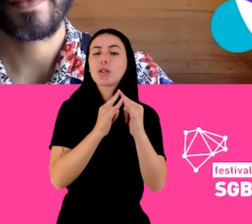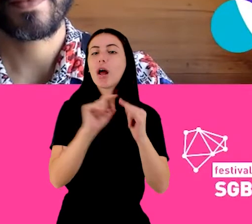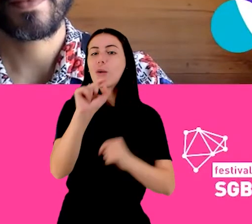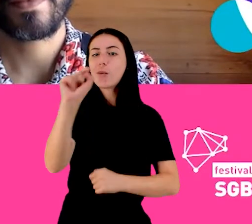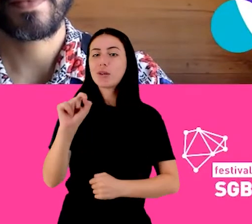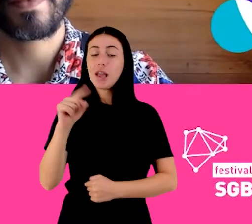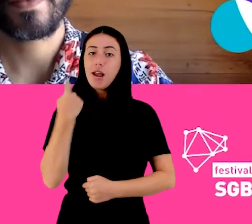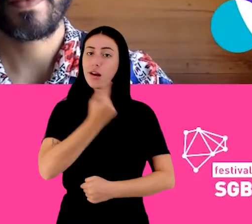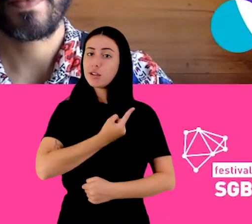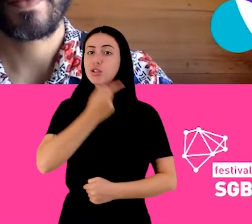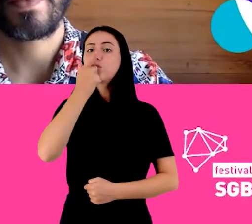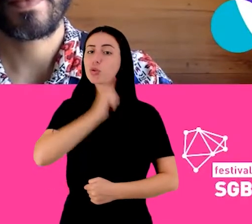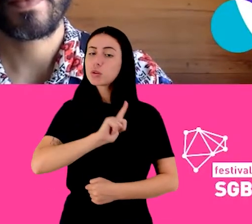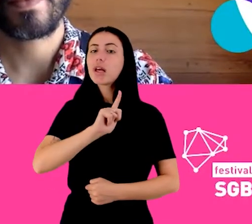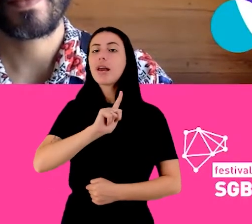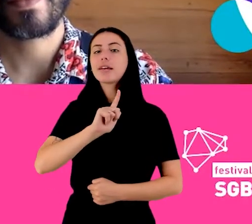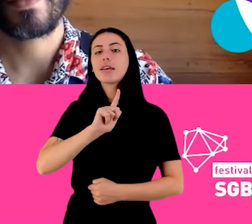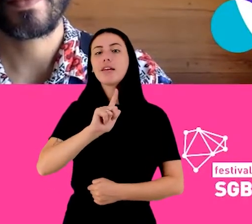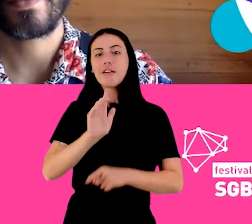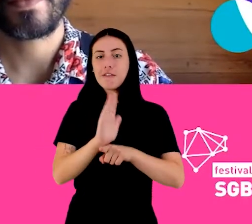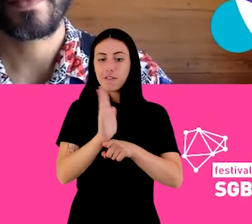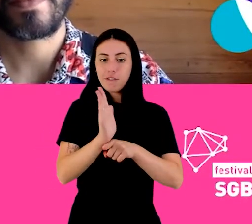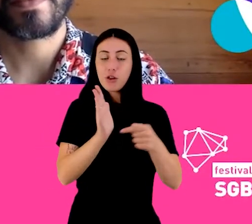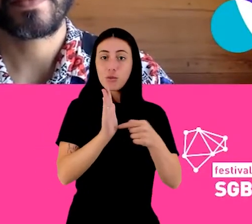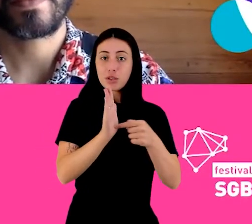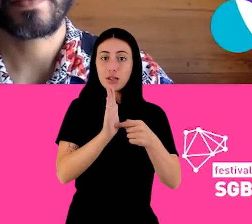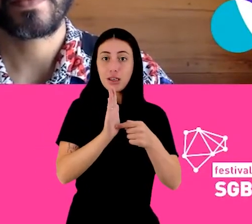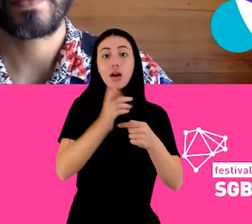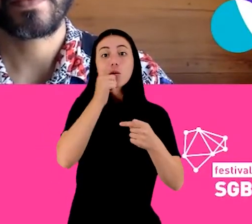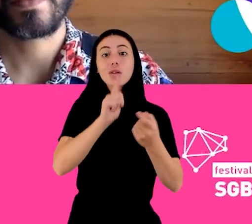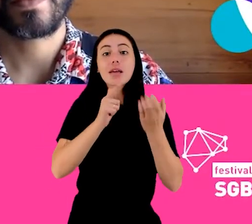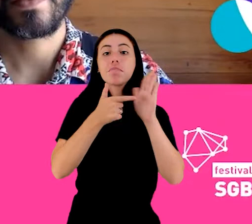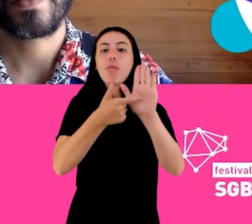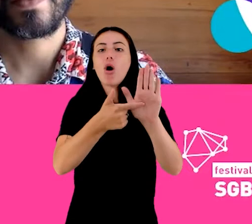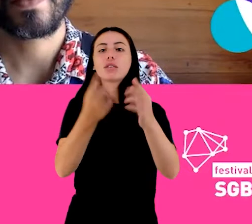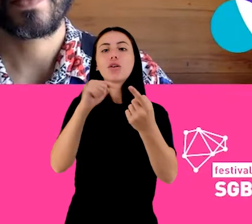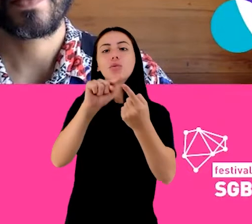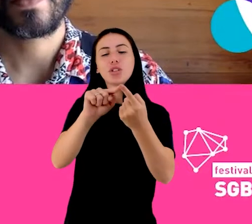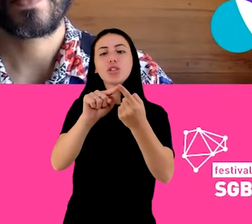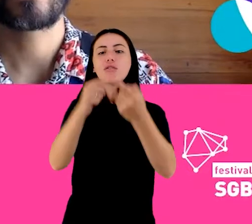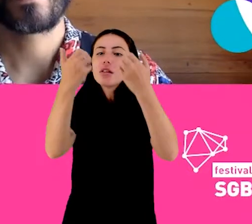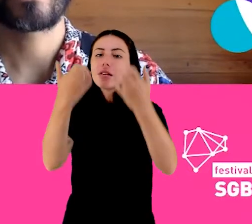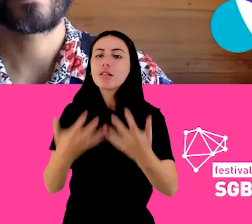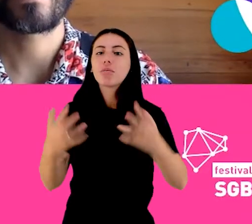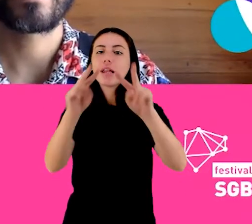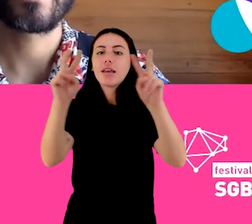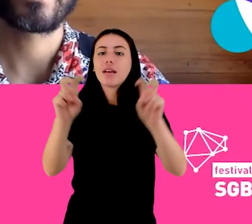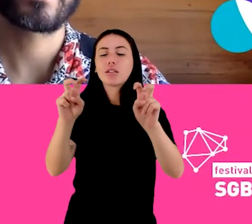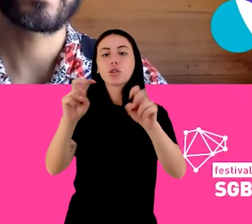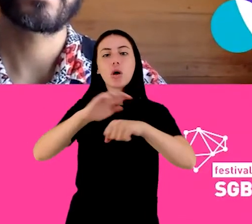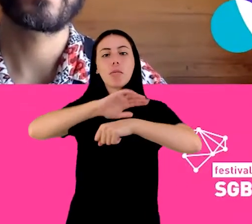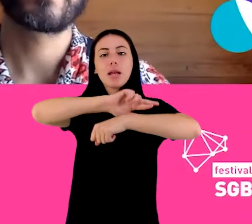de vida, assim, ele falou, olha, esse filme é sensacional, esse filme tem muita potência, e eu queria fazer um